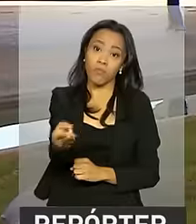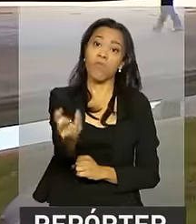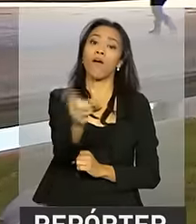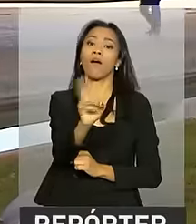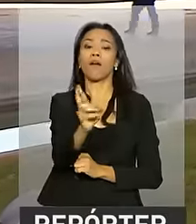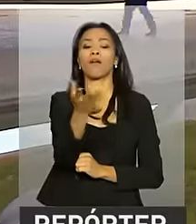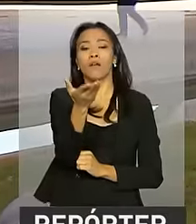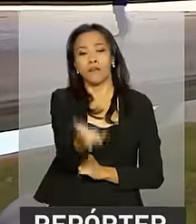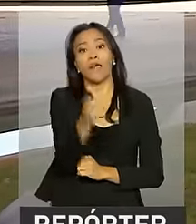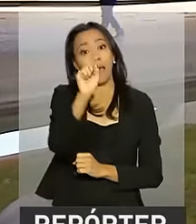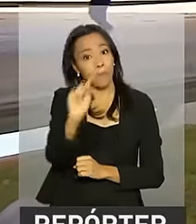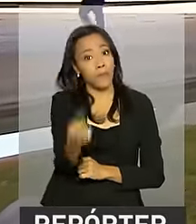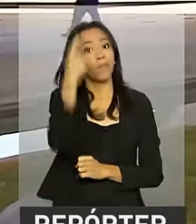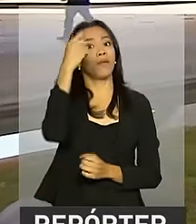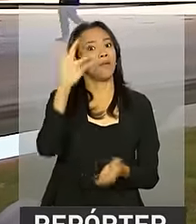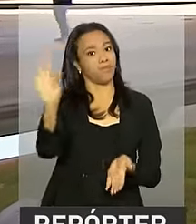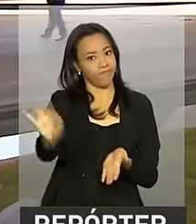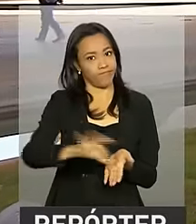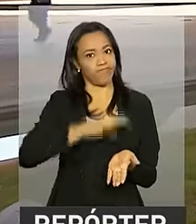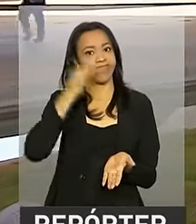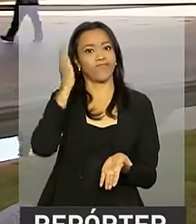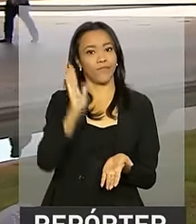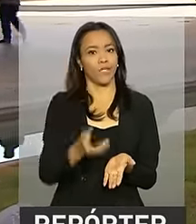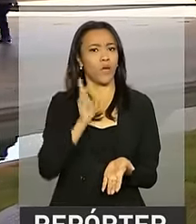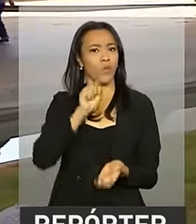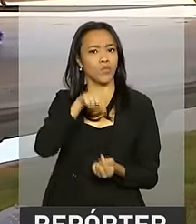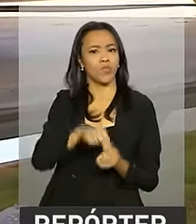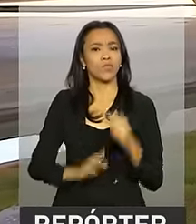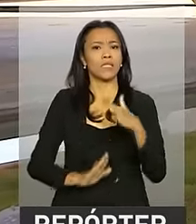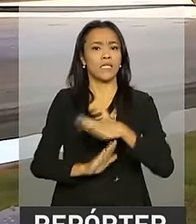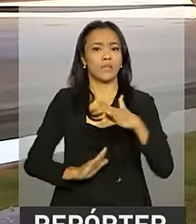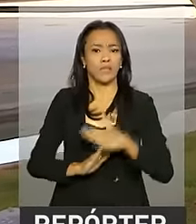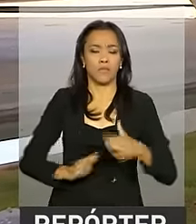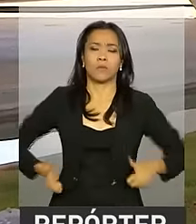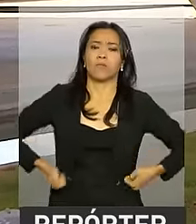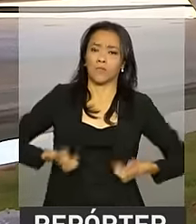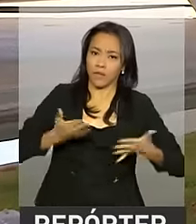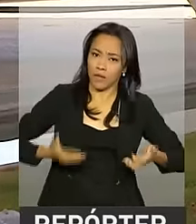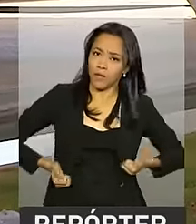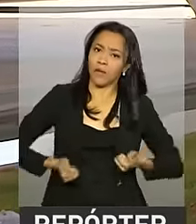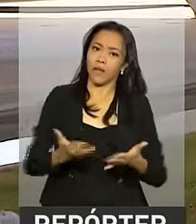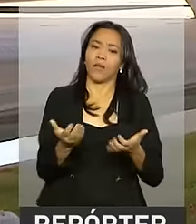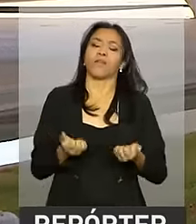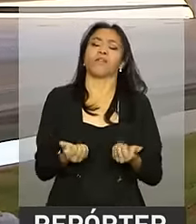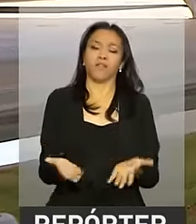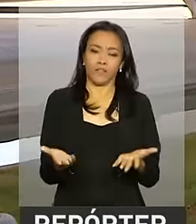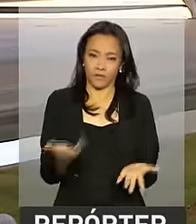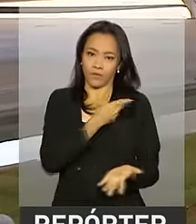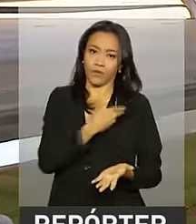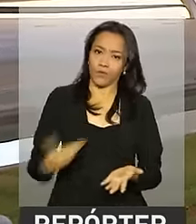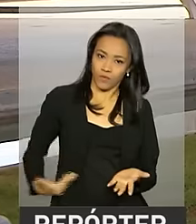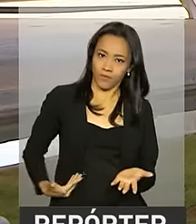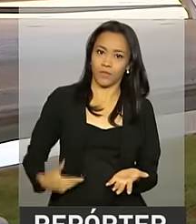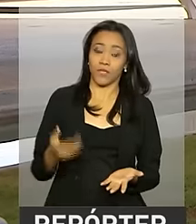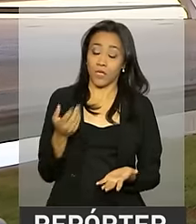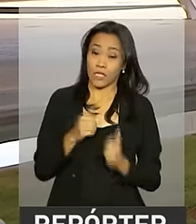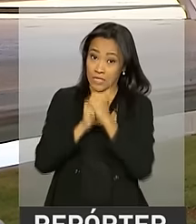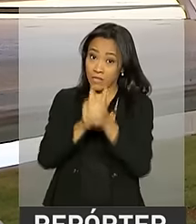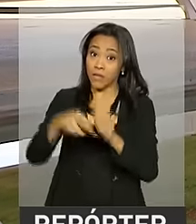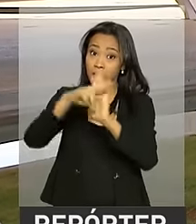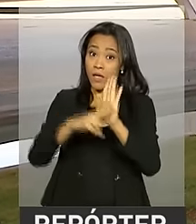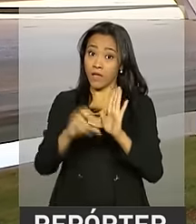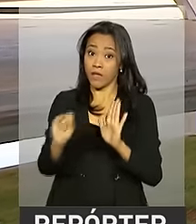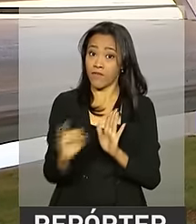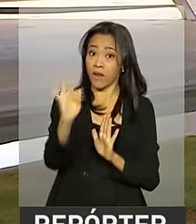primeira após aprovação da emenda constitucional que limita o aumento dos gastos da União à inflação do ano anterior o orçamento do ano que vem